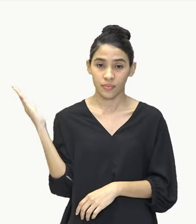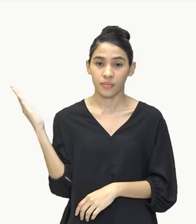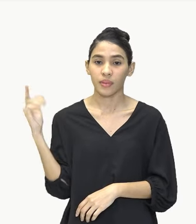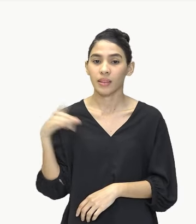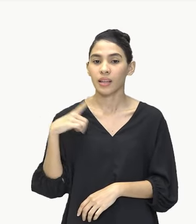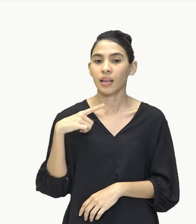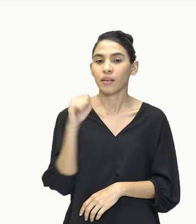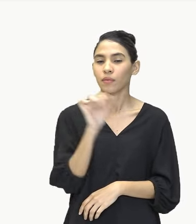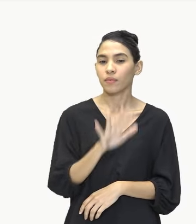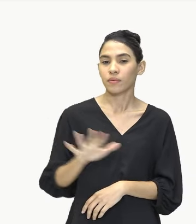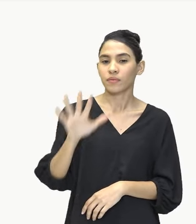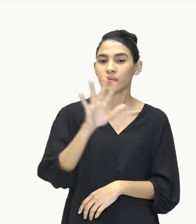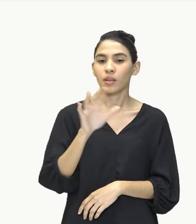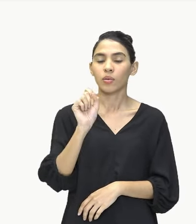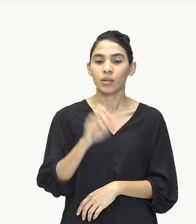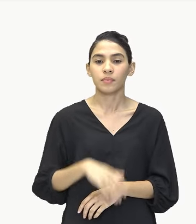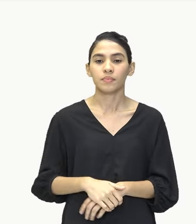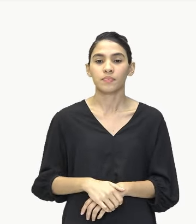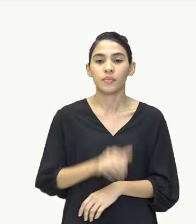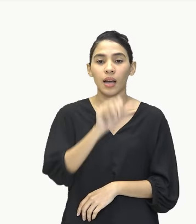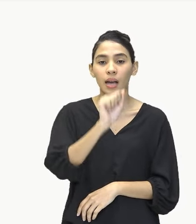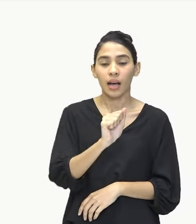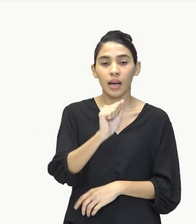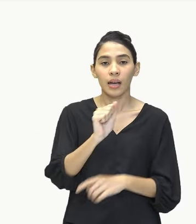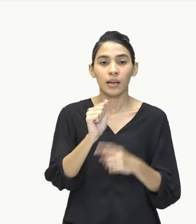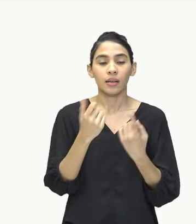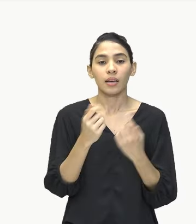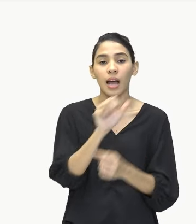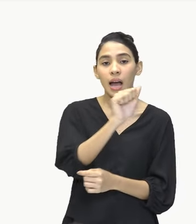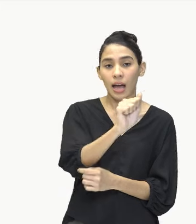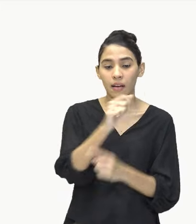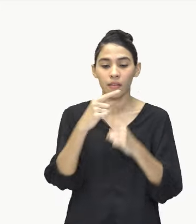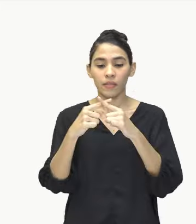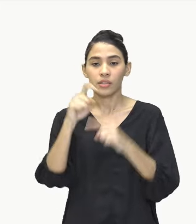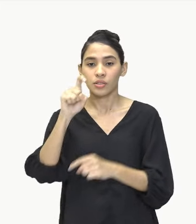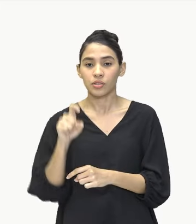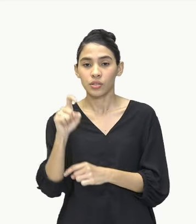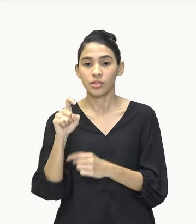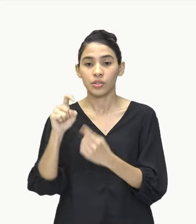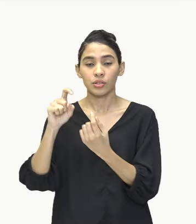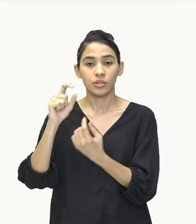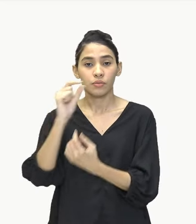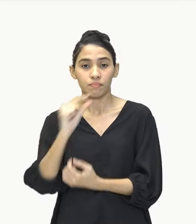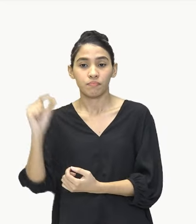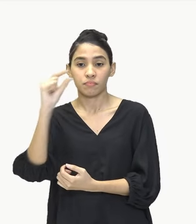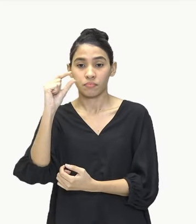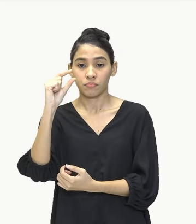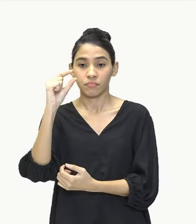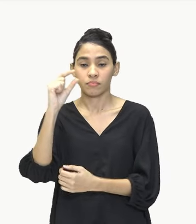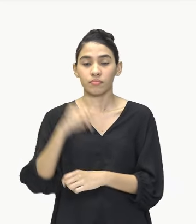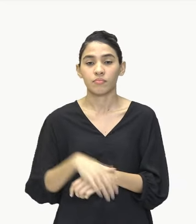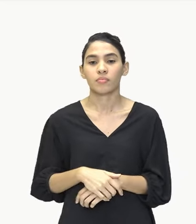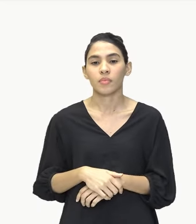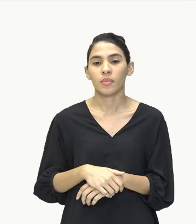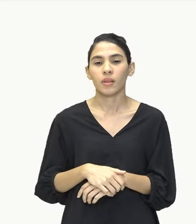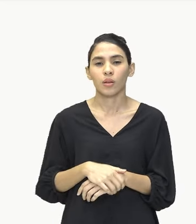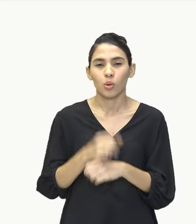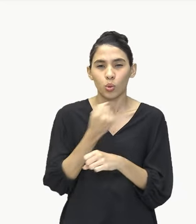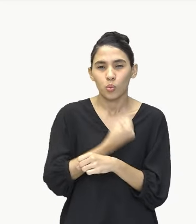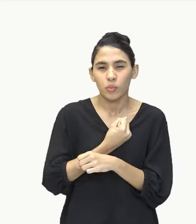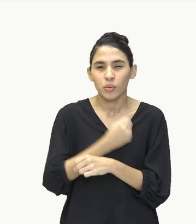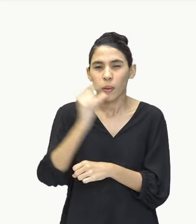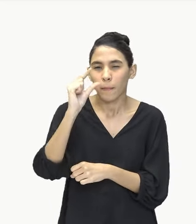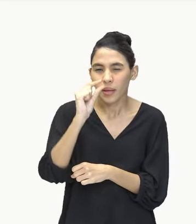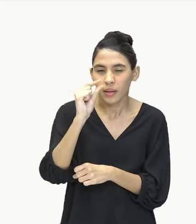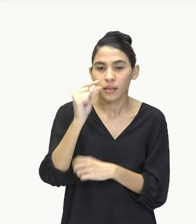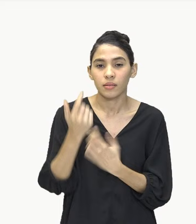como forma geral A multiplicado por X elevado a N. Primeiro momento, essa forma assusta,